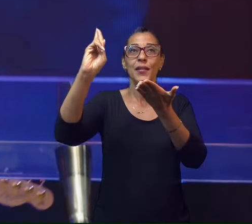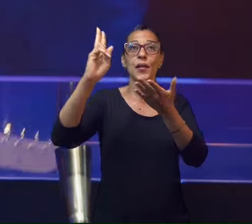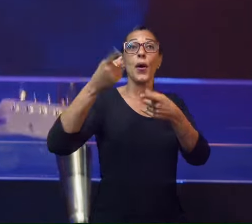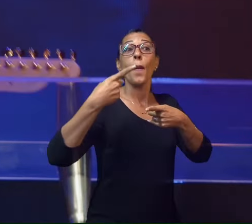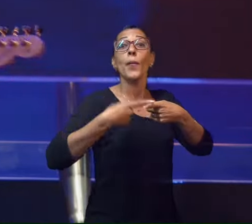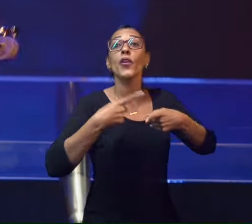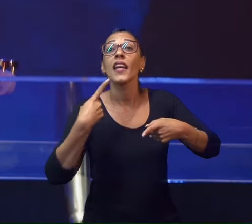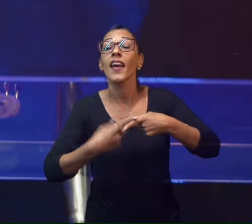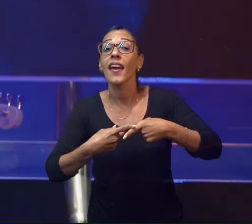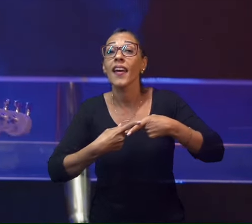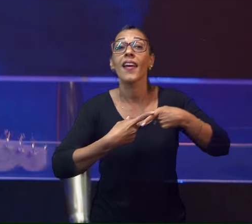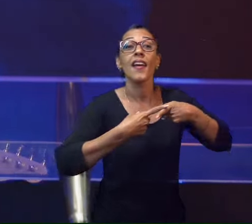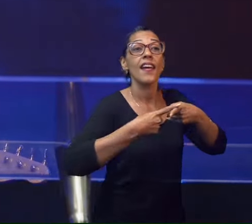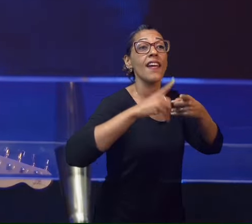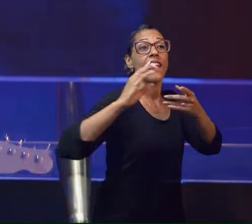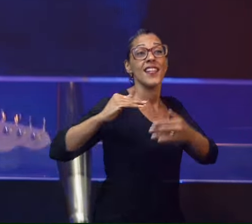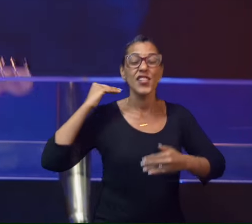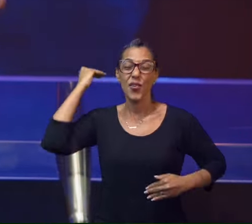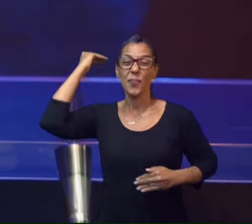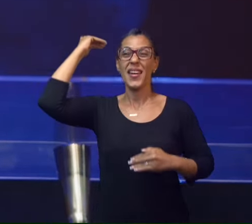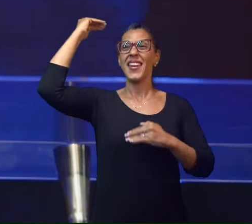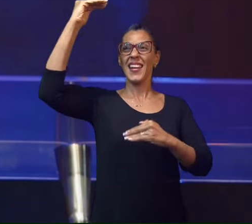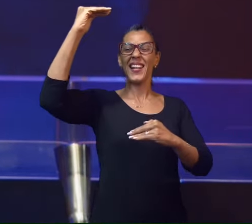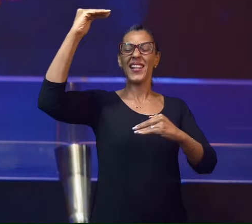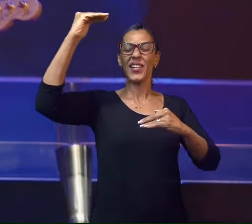És Tu Maravilha